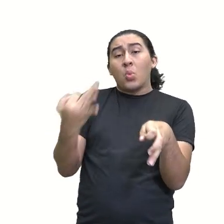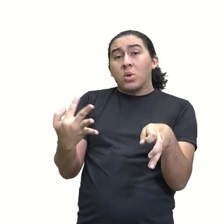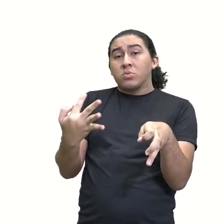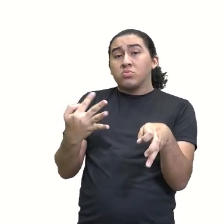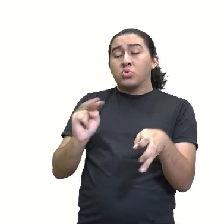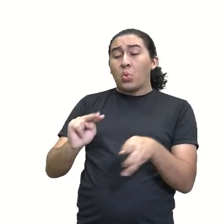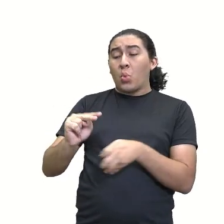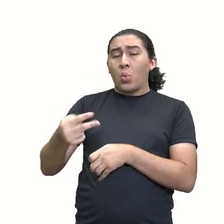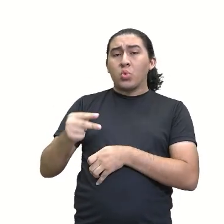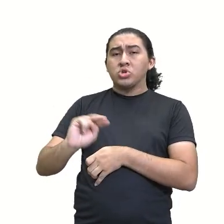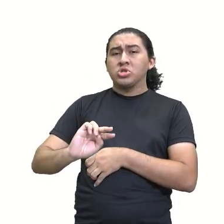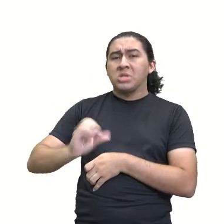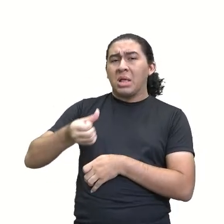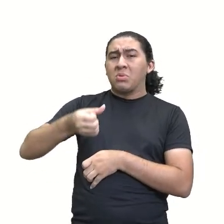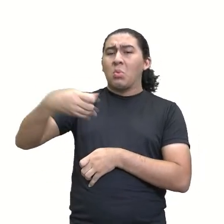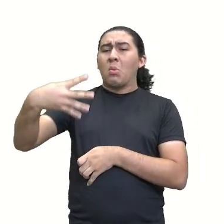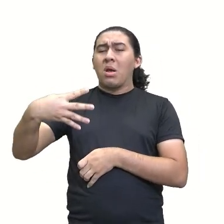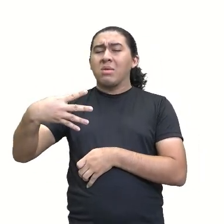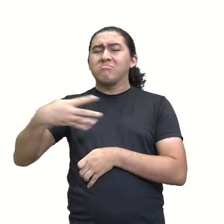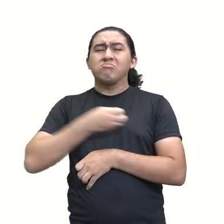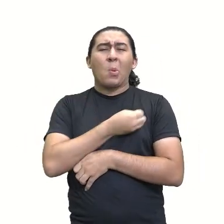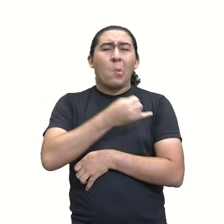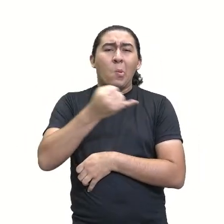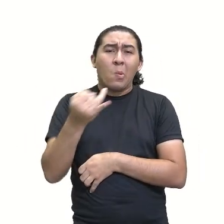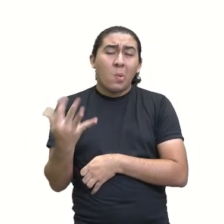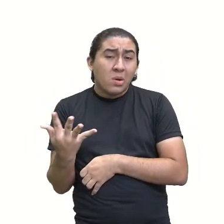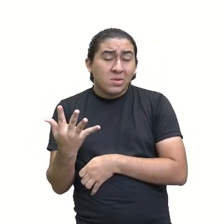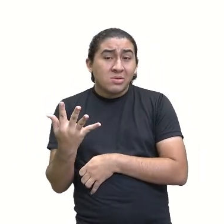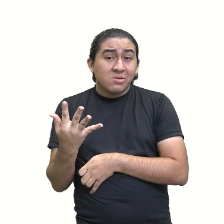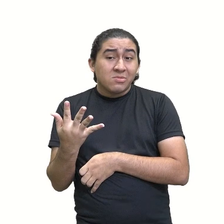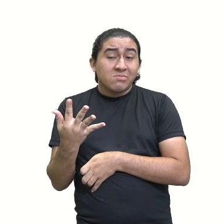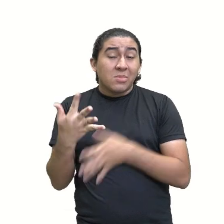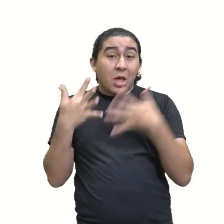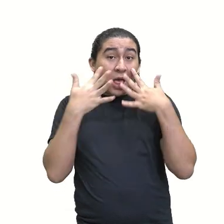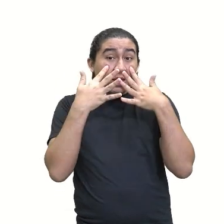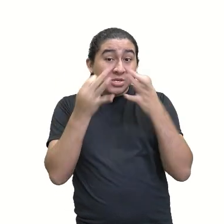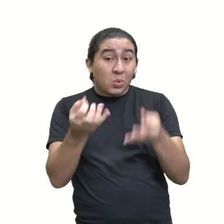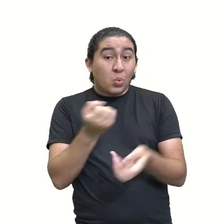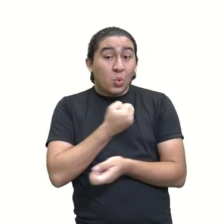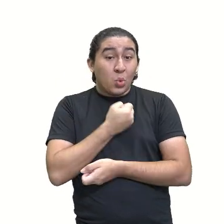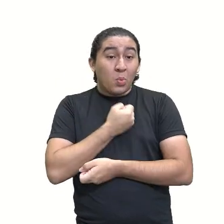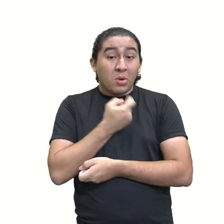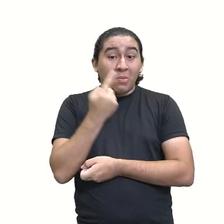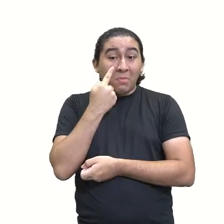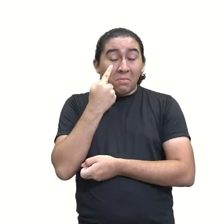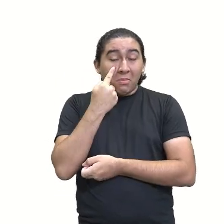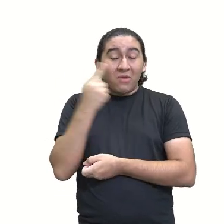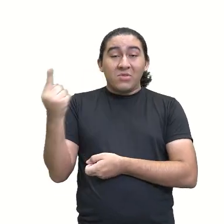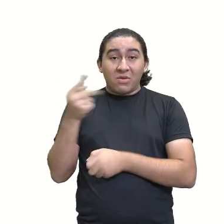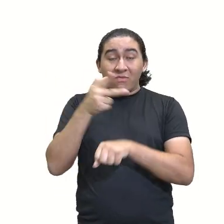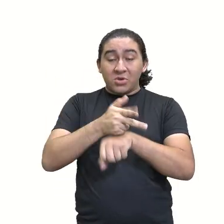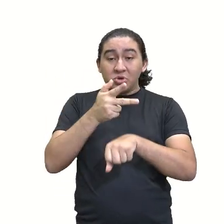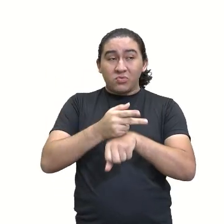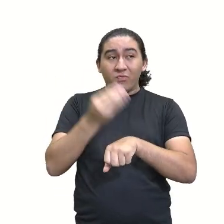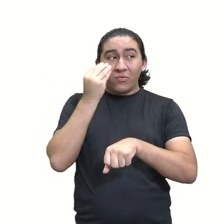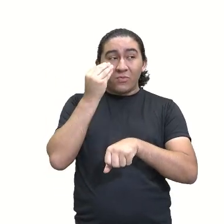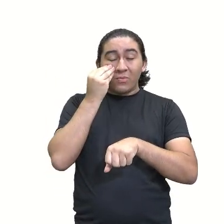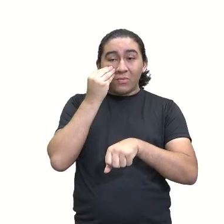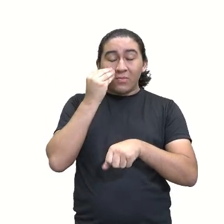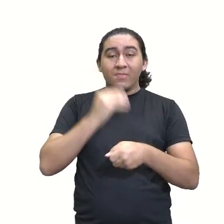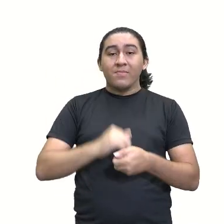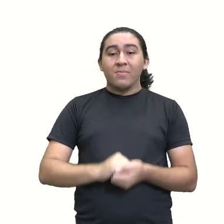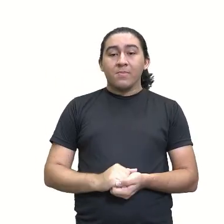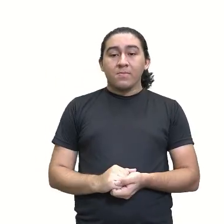2 elevado a 64, professora? Olha esse número bonito que vocês já viram lá no vídeo.